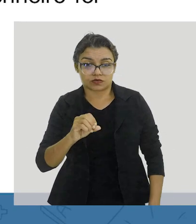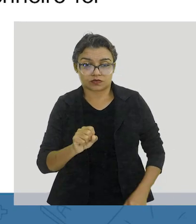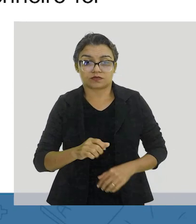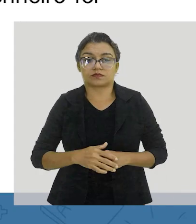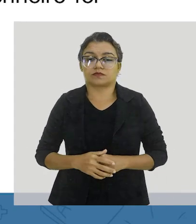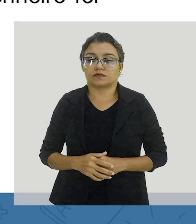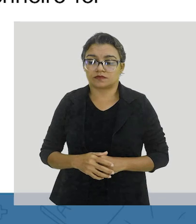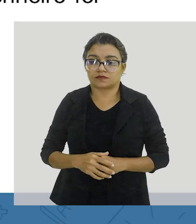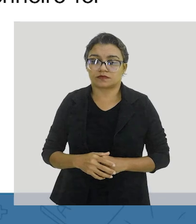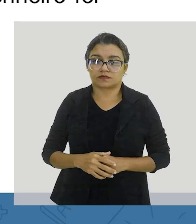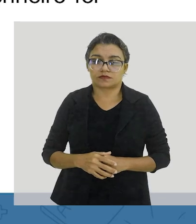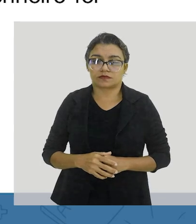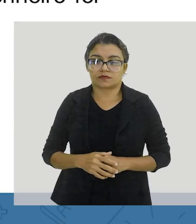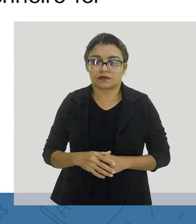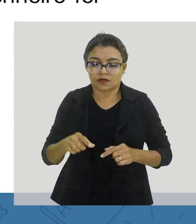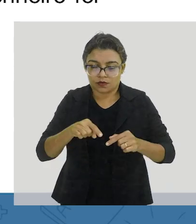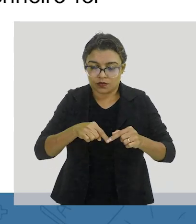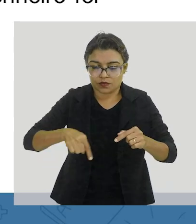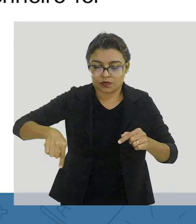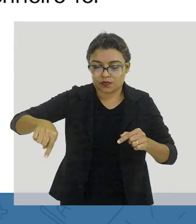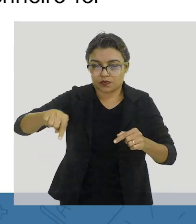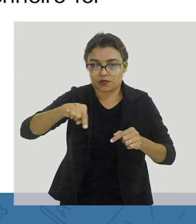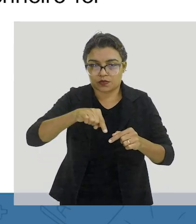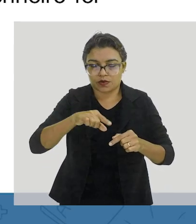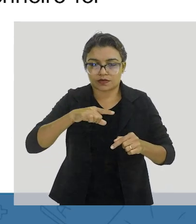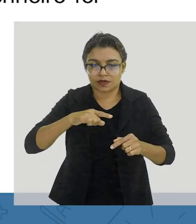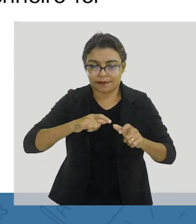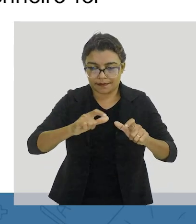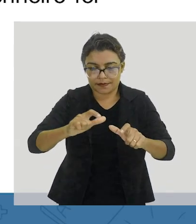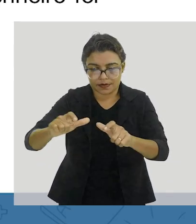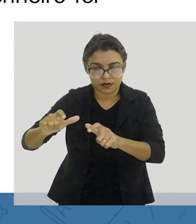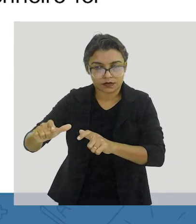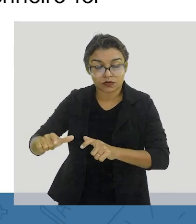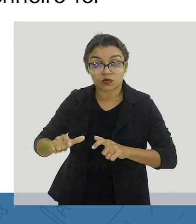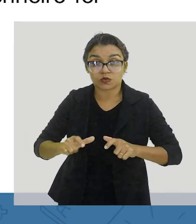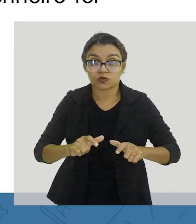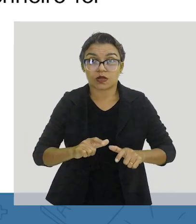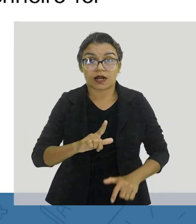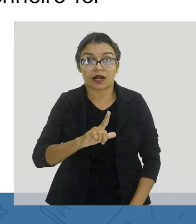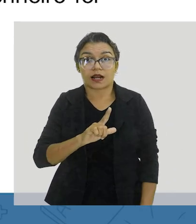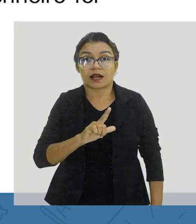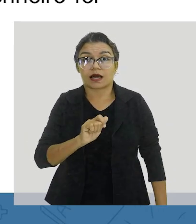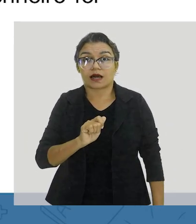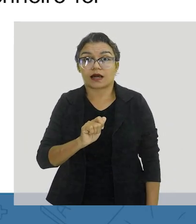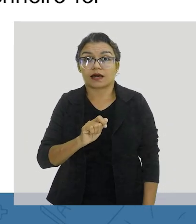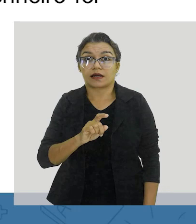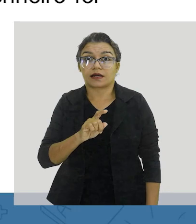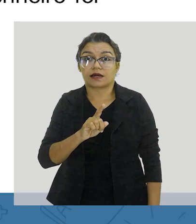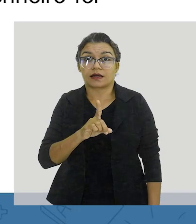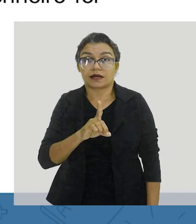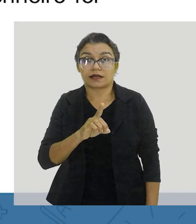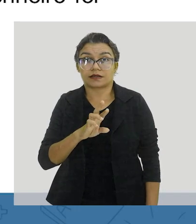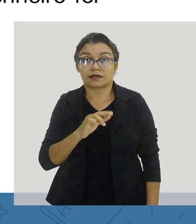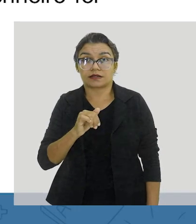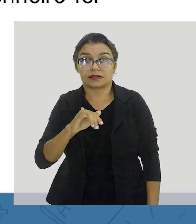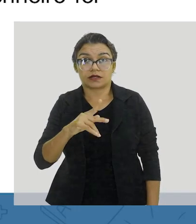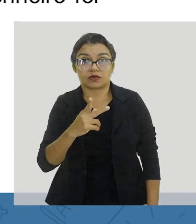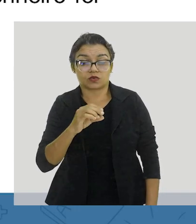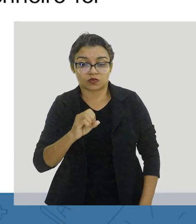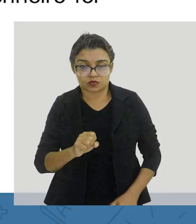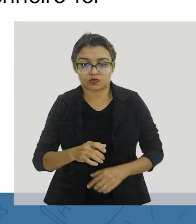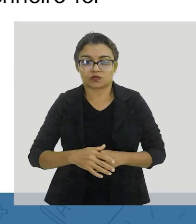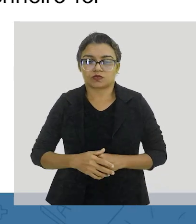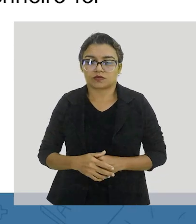O passeio terá seu piso revestido com ladrilhos. Sem condições de calcular os